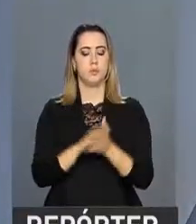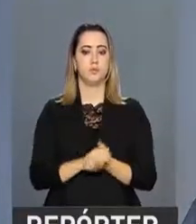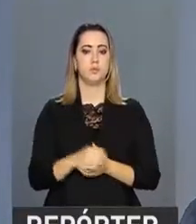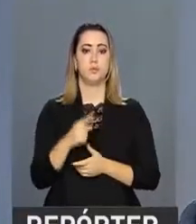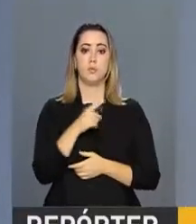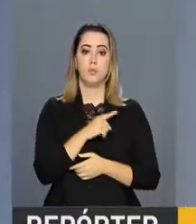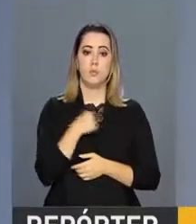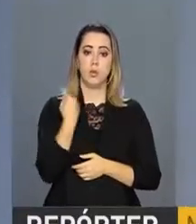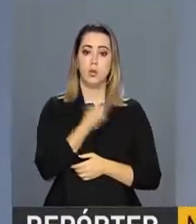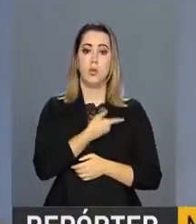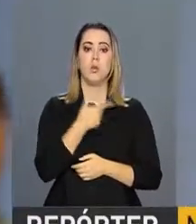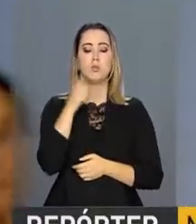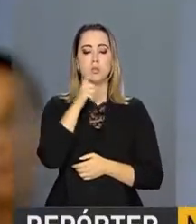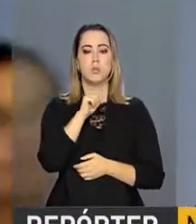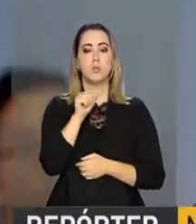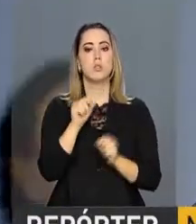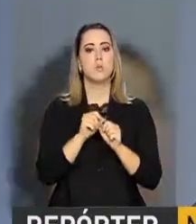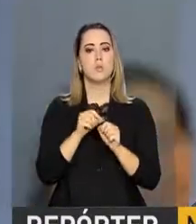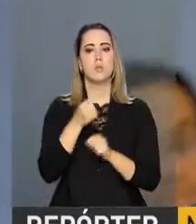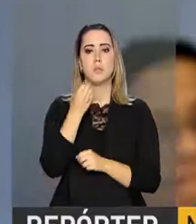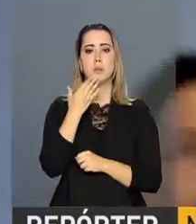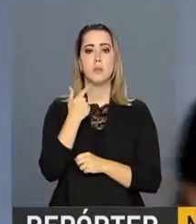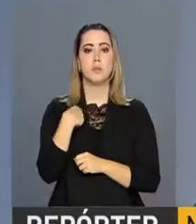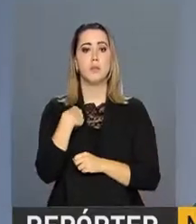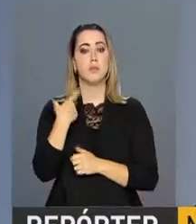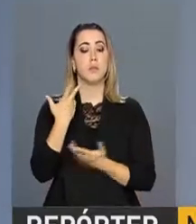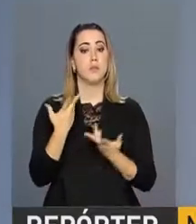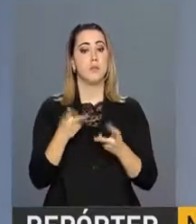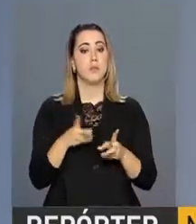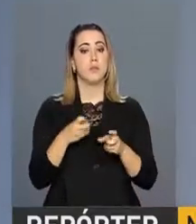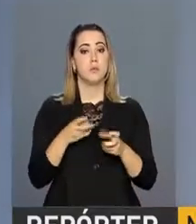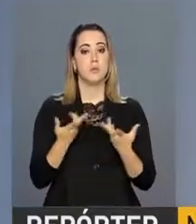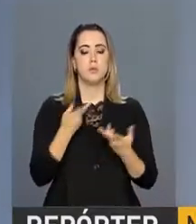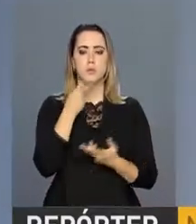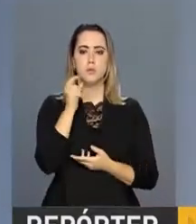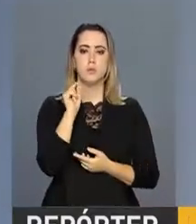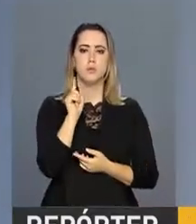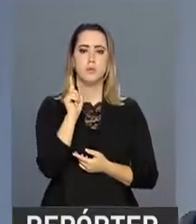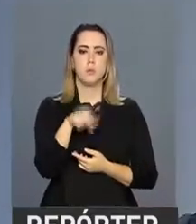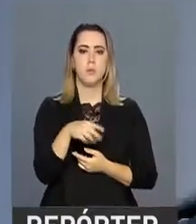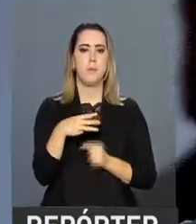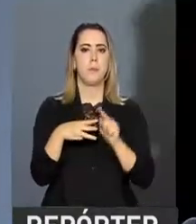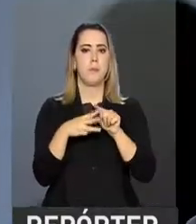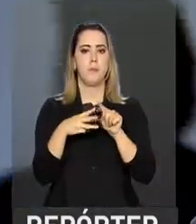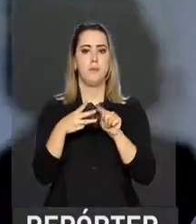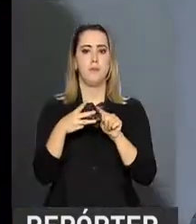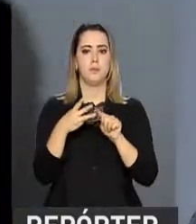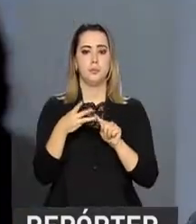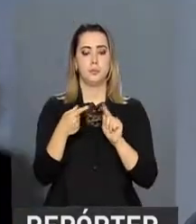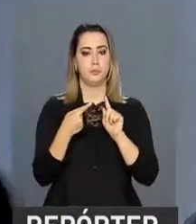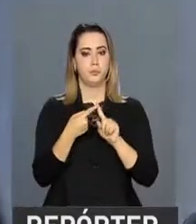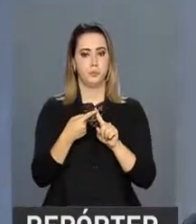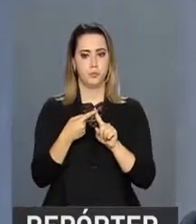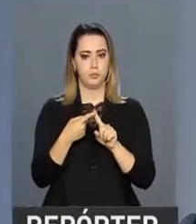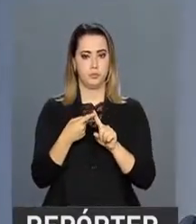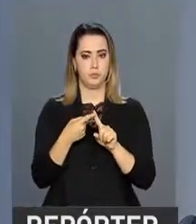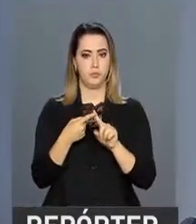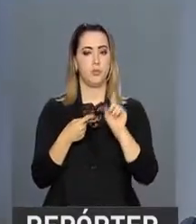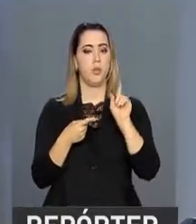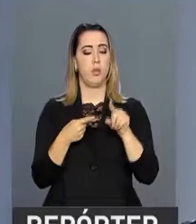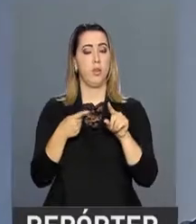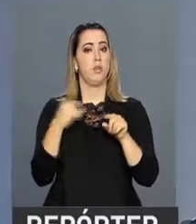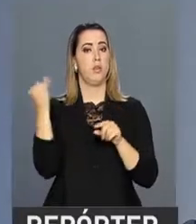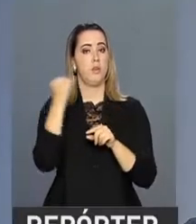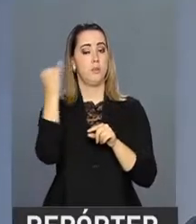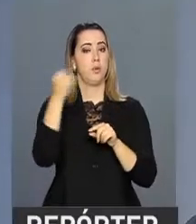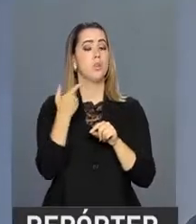alguma coisa conseguimos fazer bem. E eu, para sintetizar isso, falaria de 3 ou 4 pontos. O primeiro ponto, que é um ponto central, é